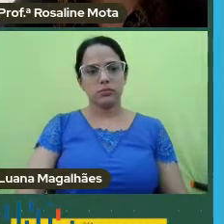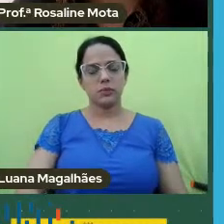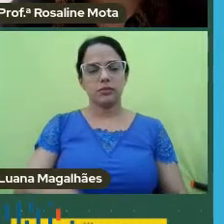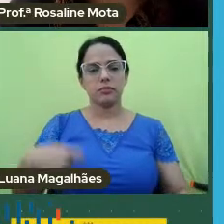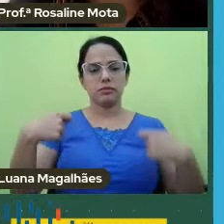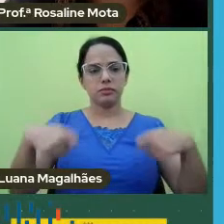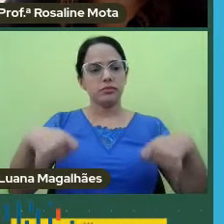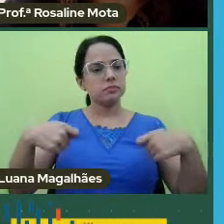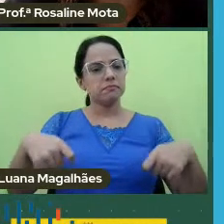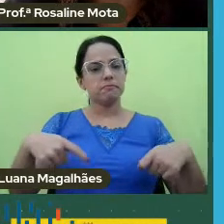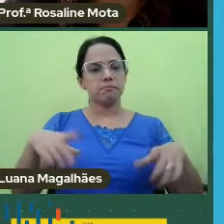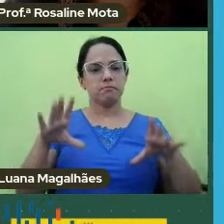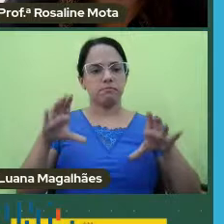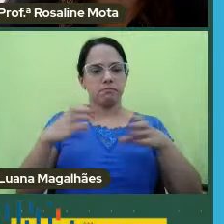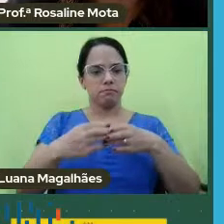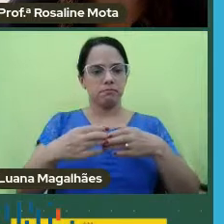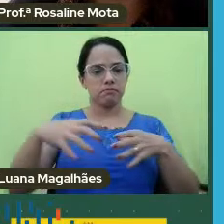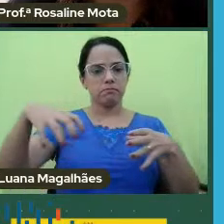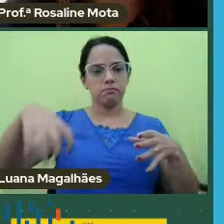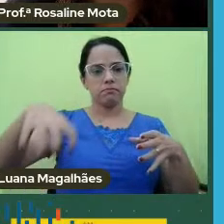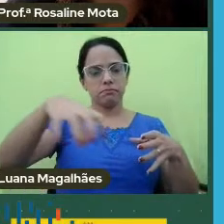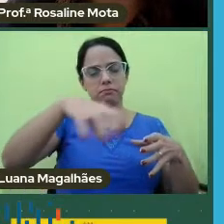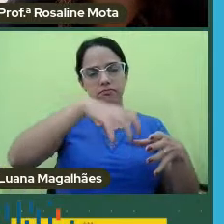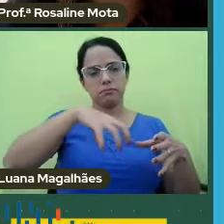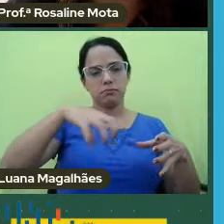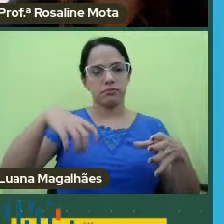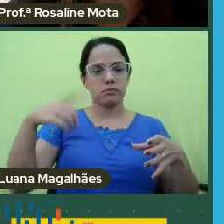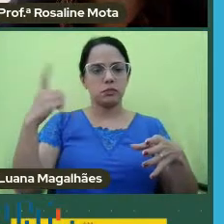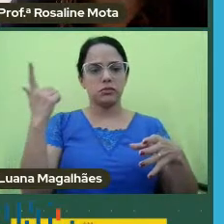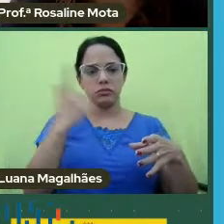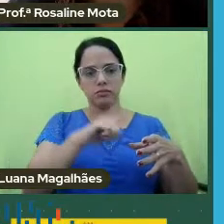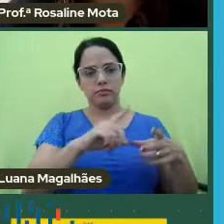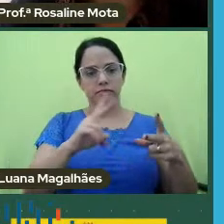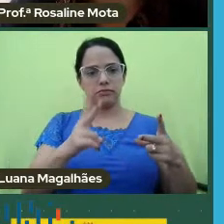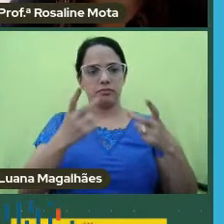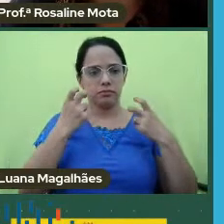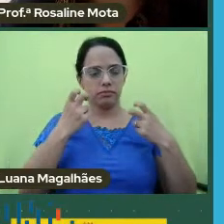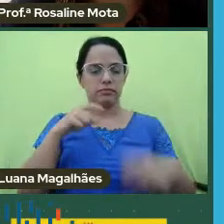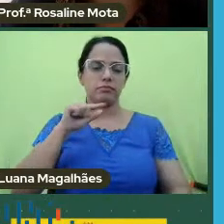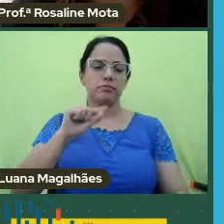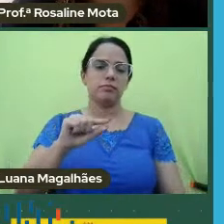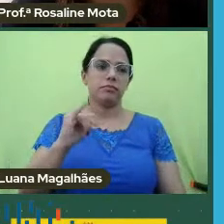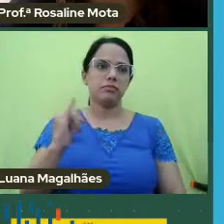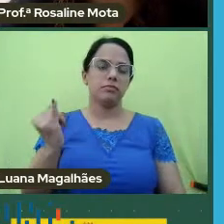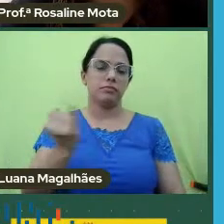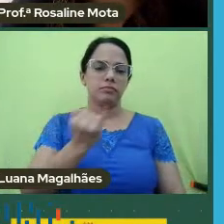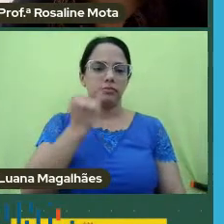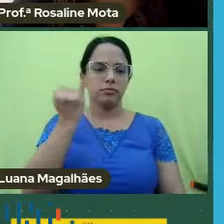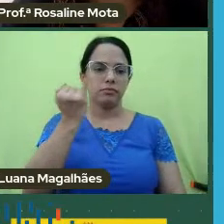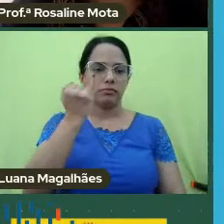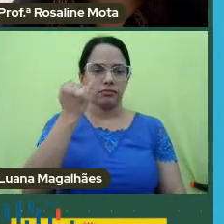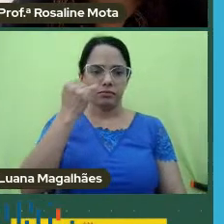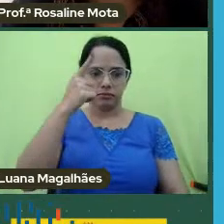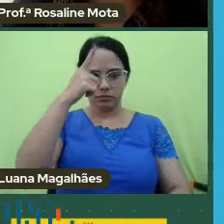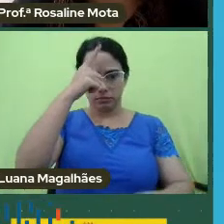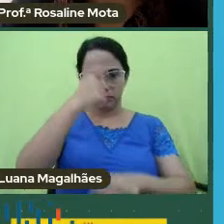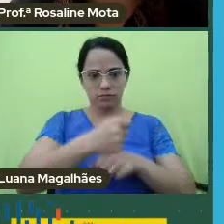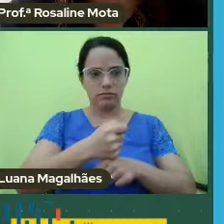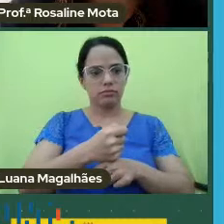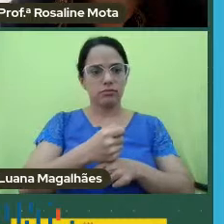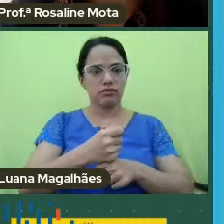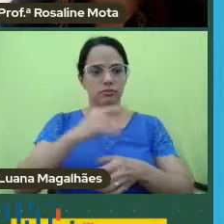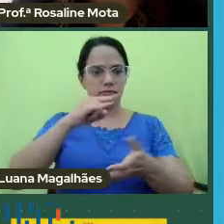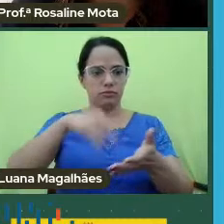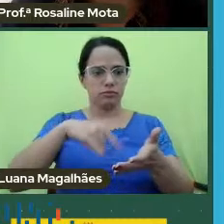setores do hospital, eles consigam enxergar a importância dessa gestão de documentos para